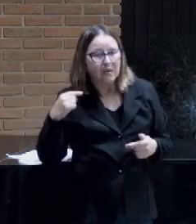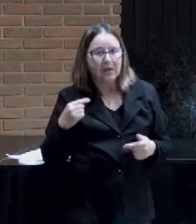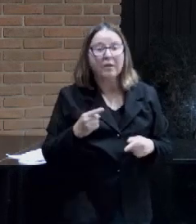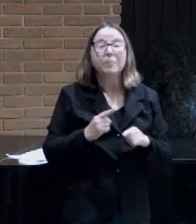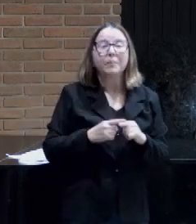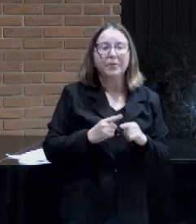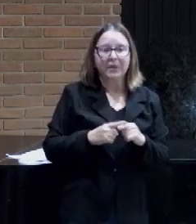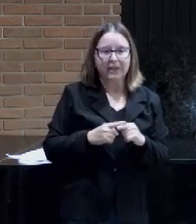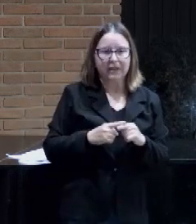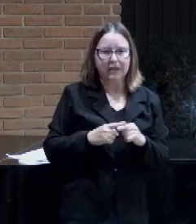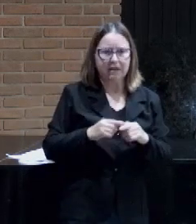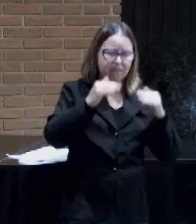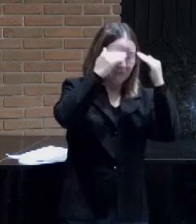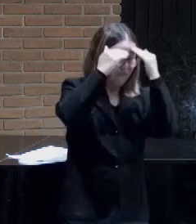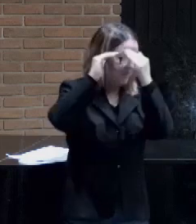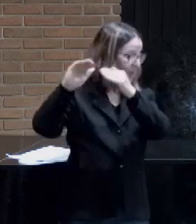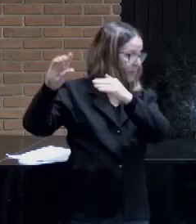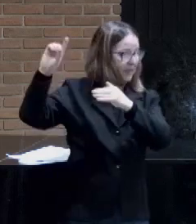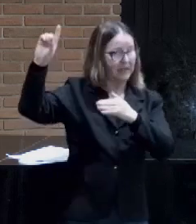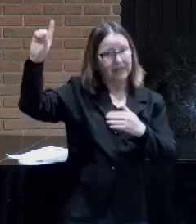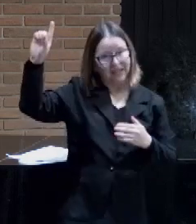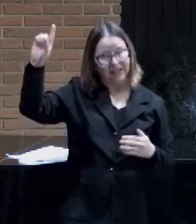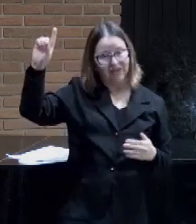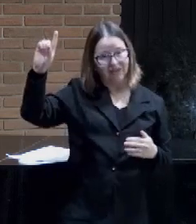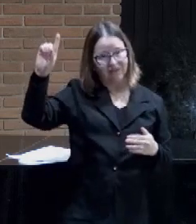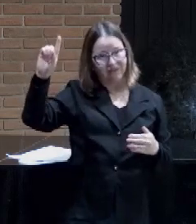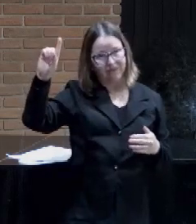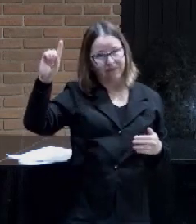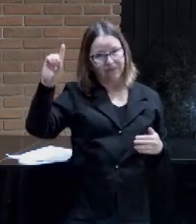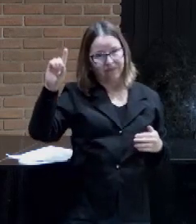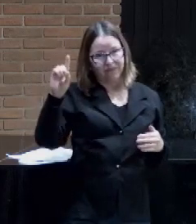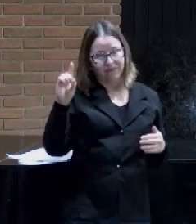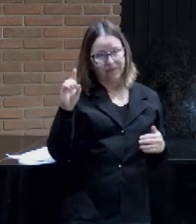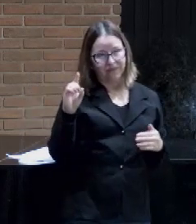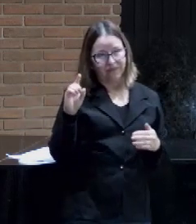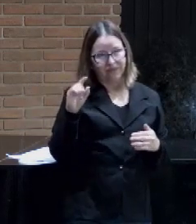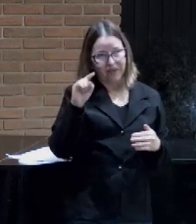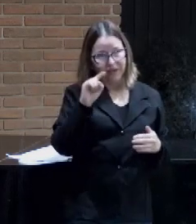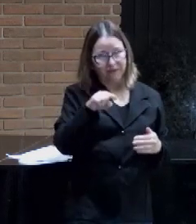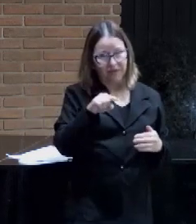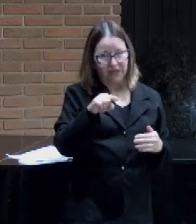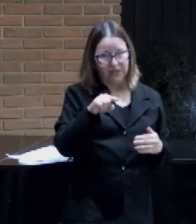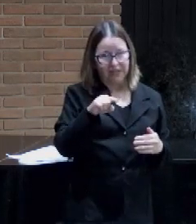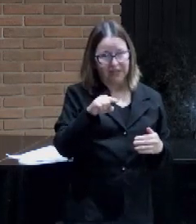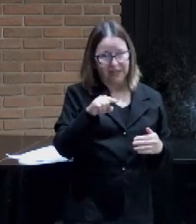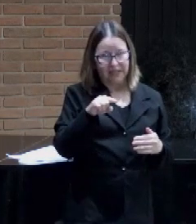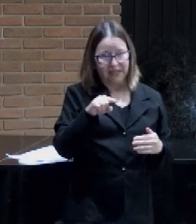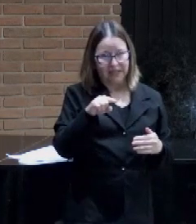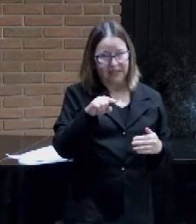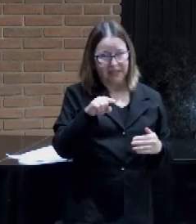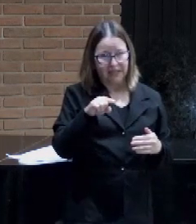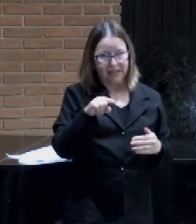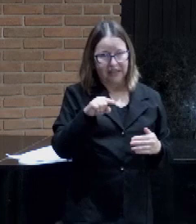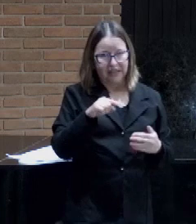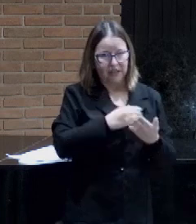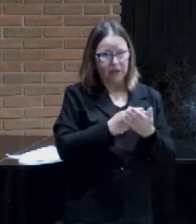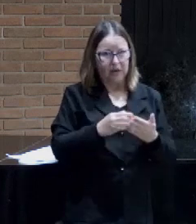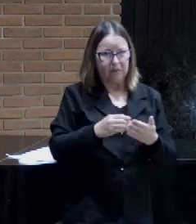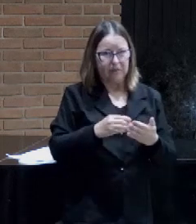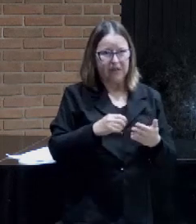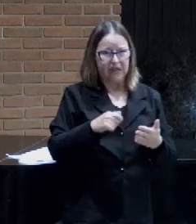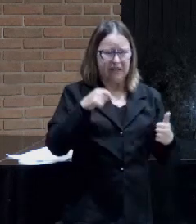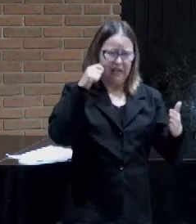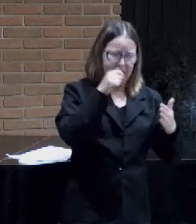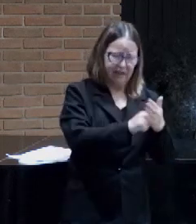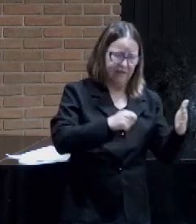Porque não obedecer a Deus é basicamente você estar travando uma luta cósmica. Sabe por quê? Porque Deus,